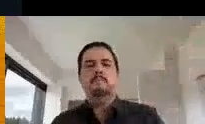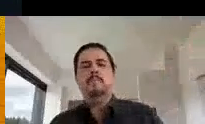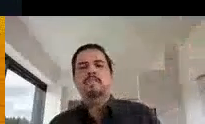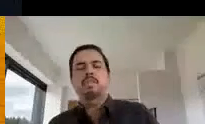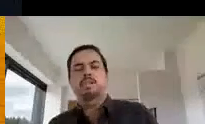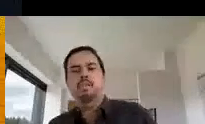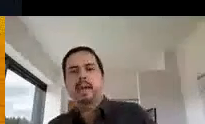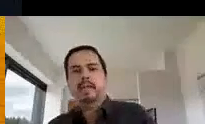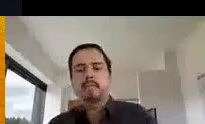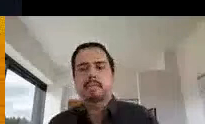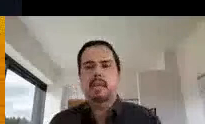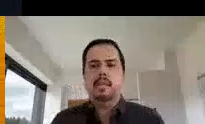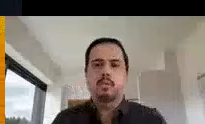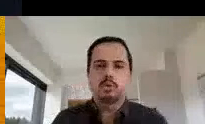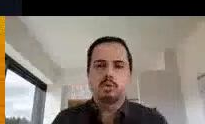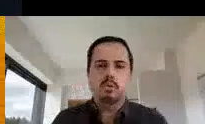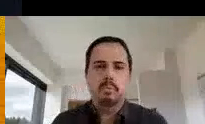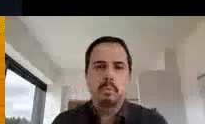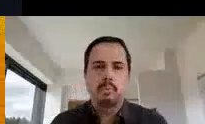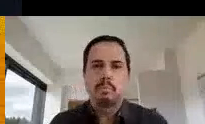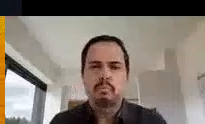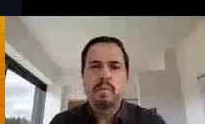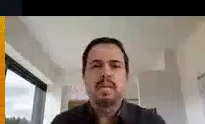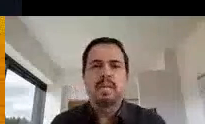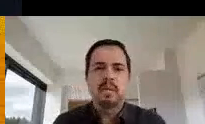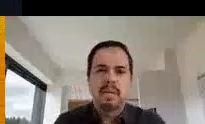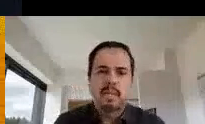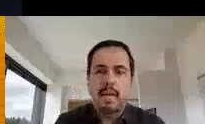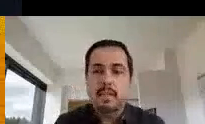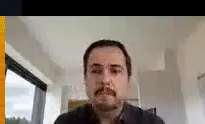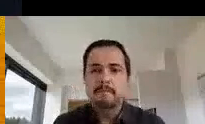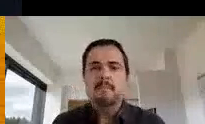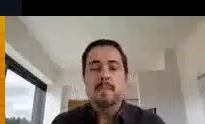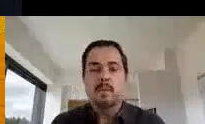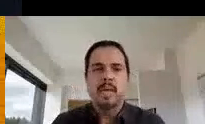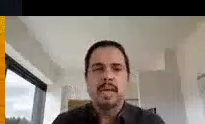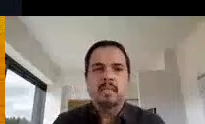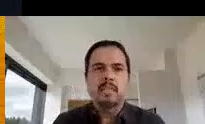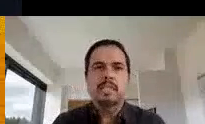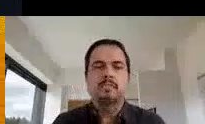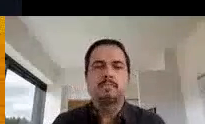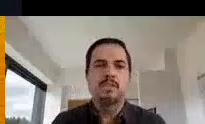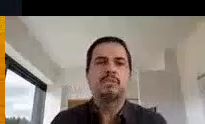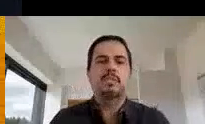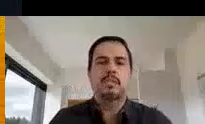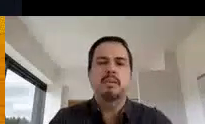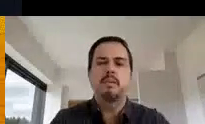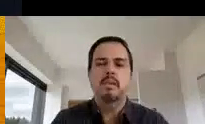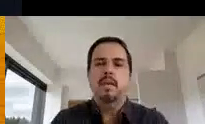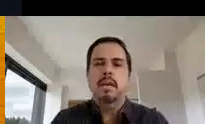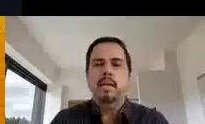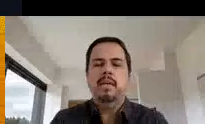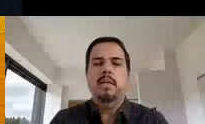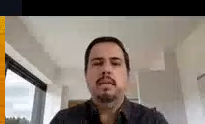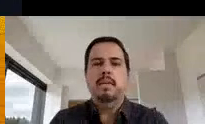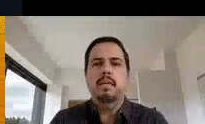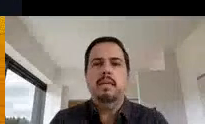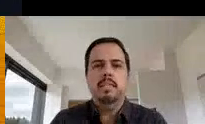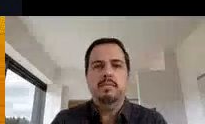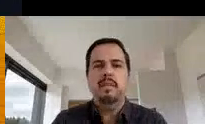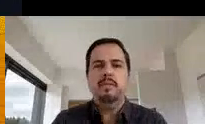acabou de ser comprada pela TOTVS aí por 1 bilhão e cacetada. Então, esse tipo de inovação